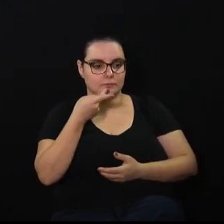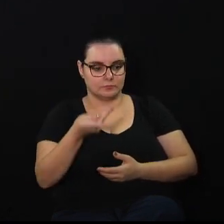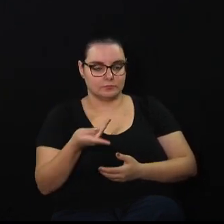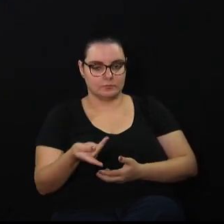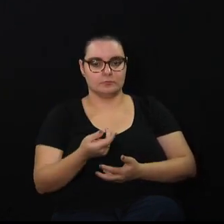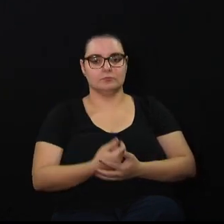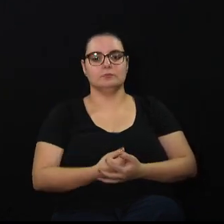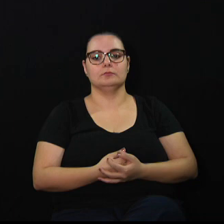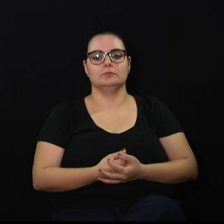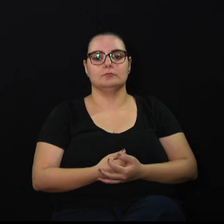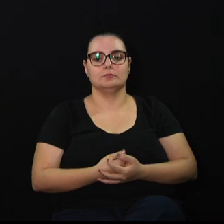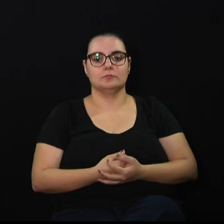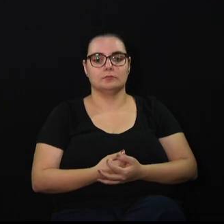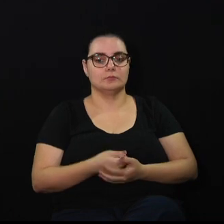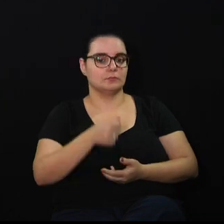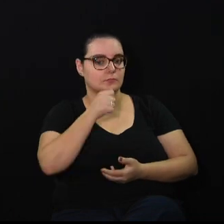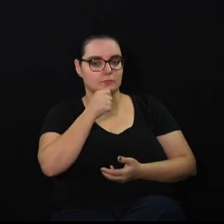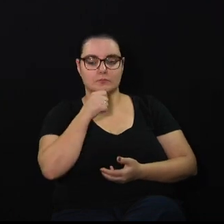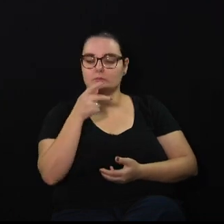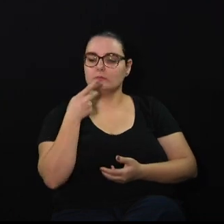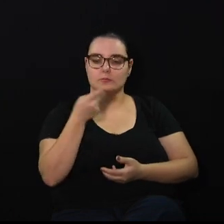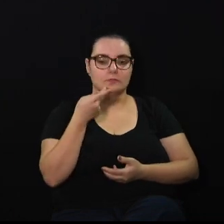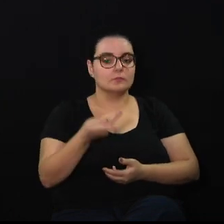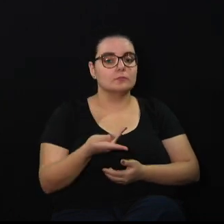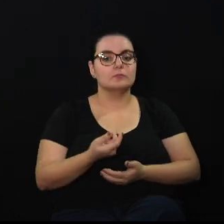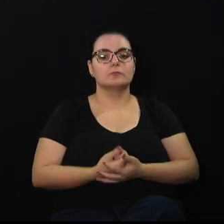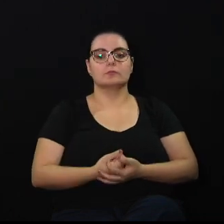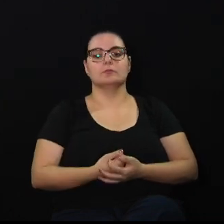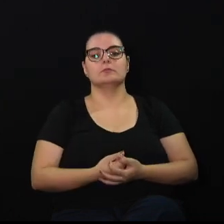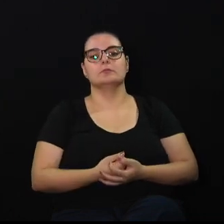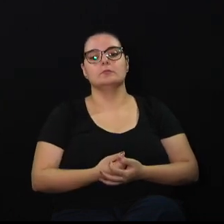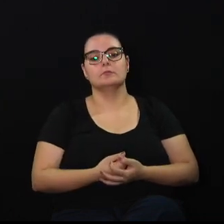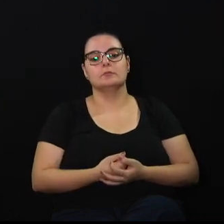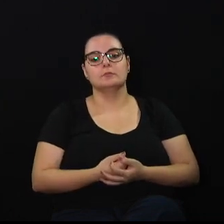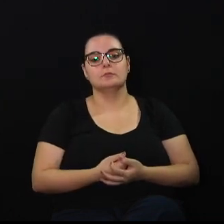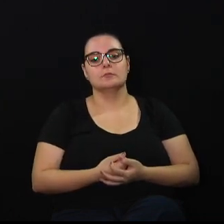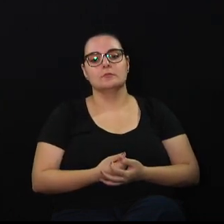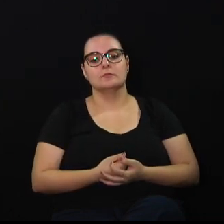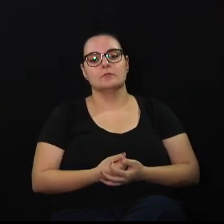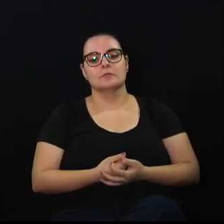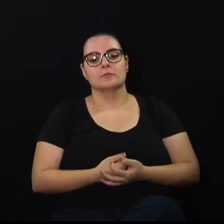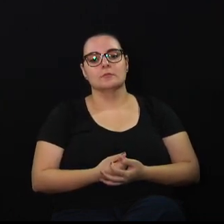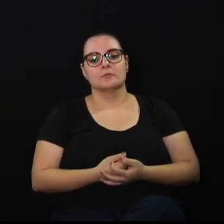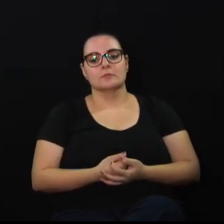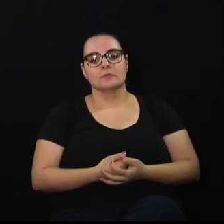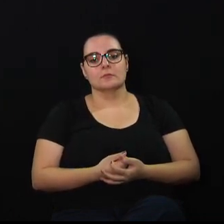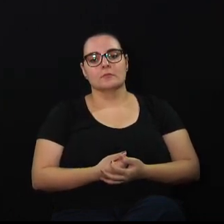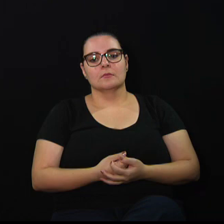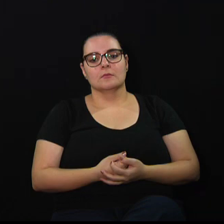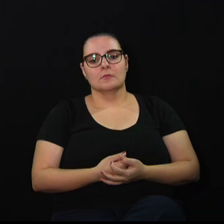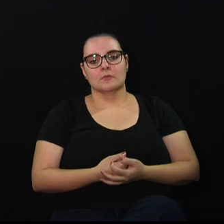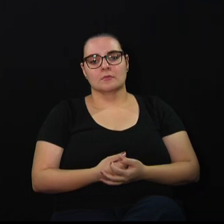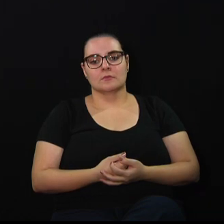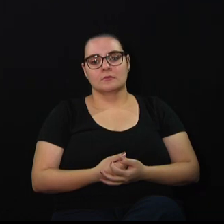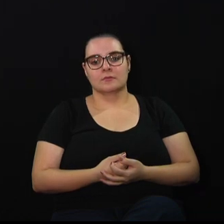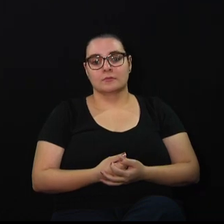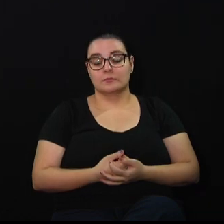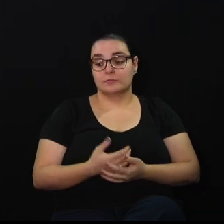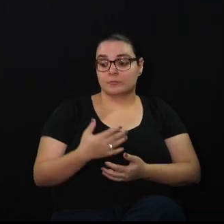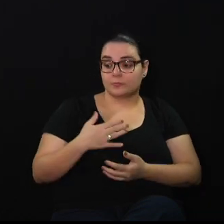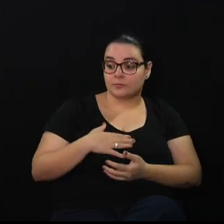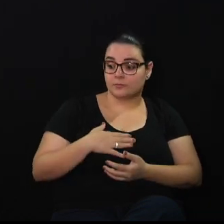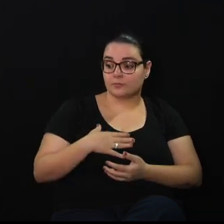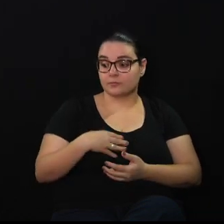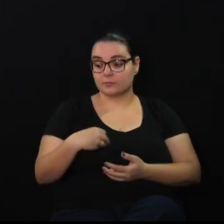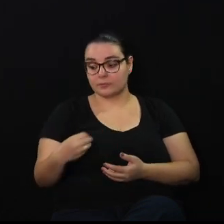desenvolvido ou seja quando ela ainda não fala tá então é aquele negócio de que a ela é minha o meu filho é muito independente então